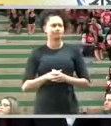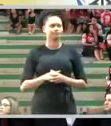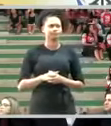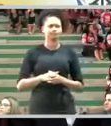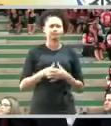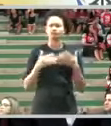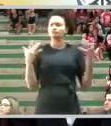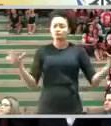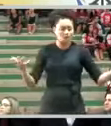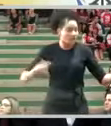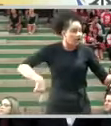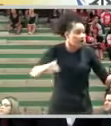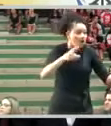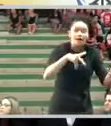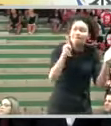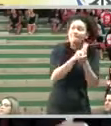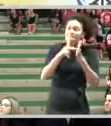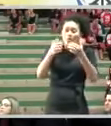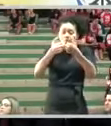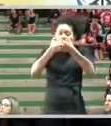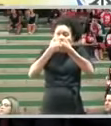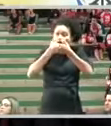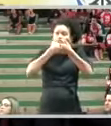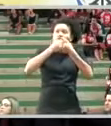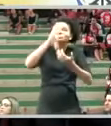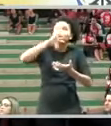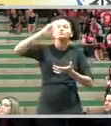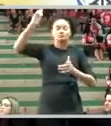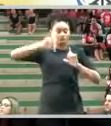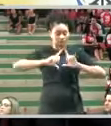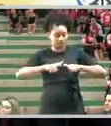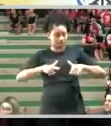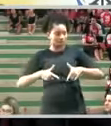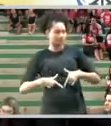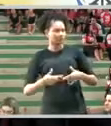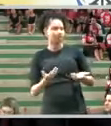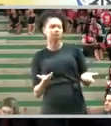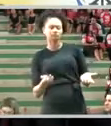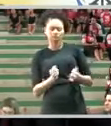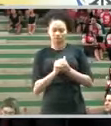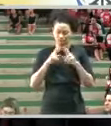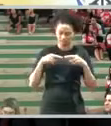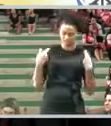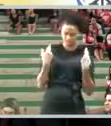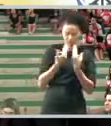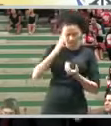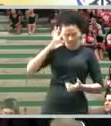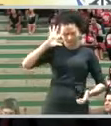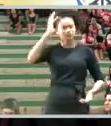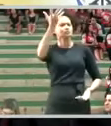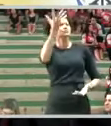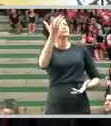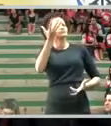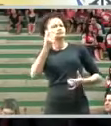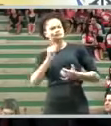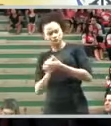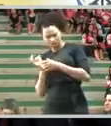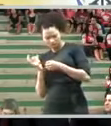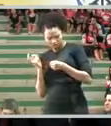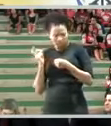É a arca do Deus de Israel. E na reunião decidiram: vamos devolvê-la.